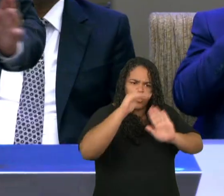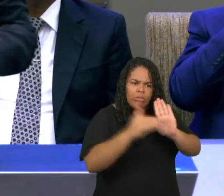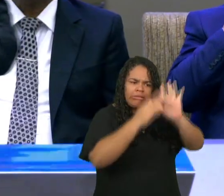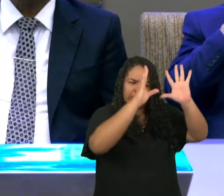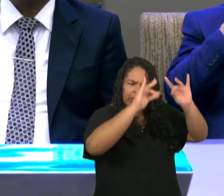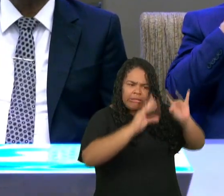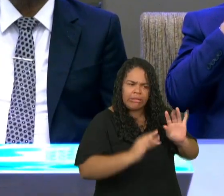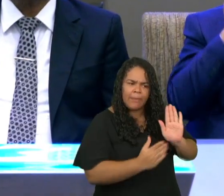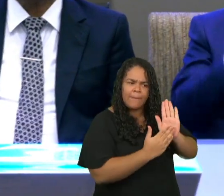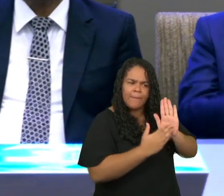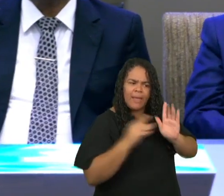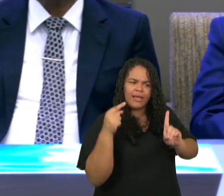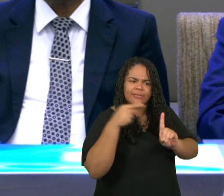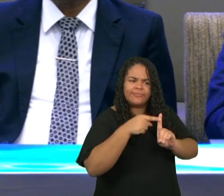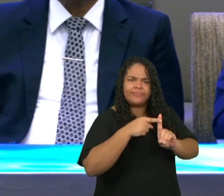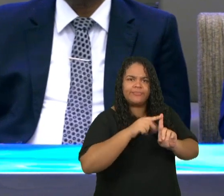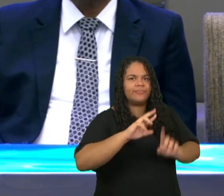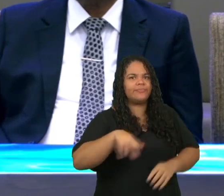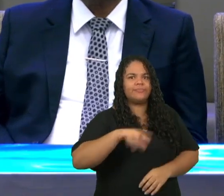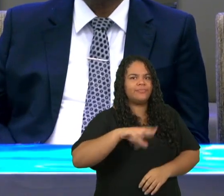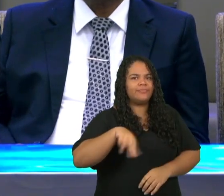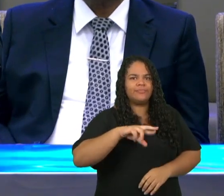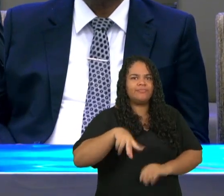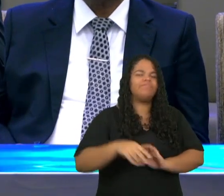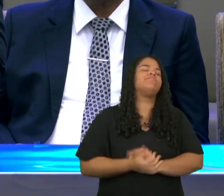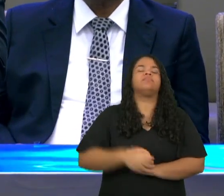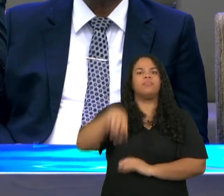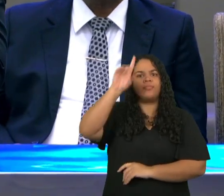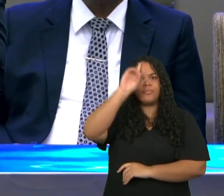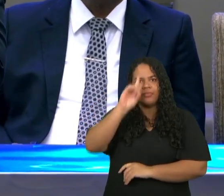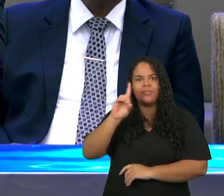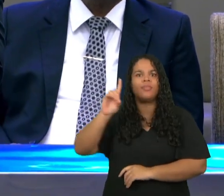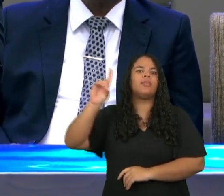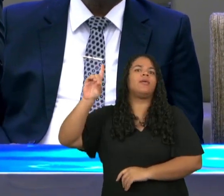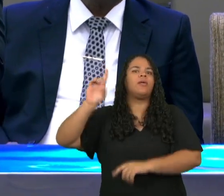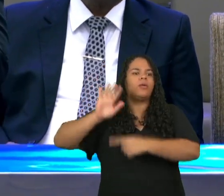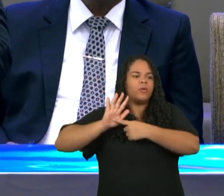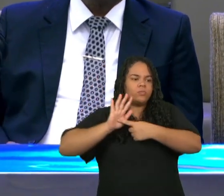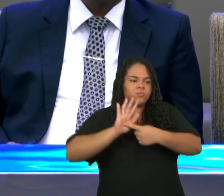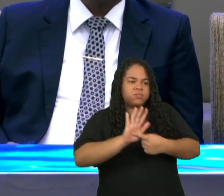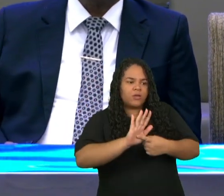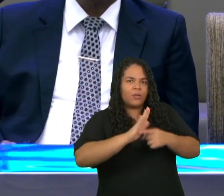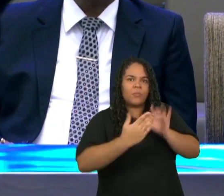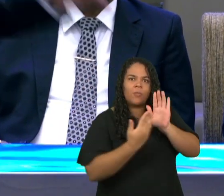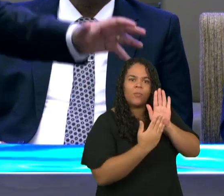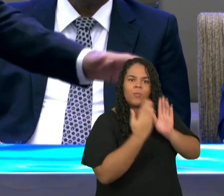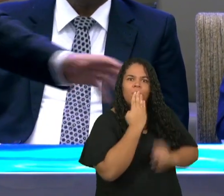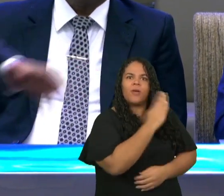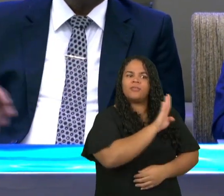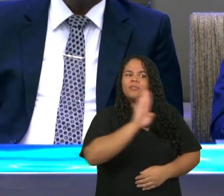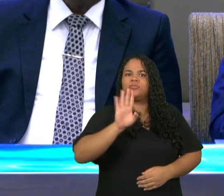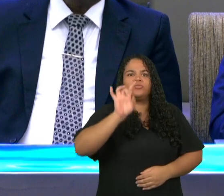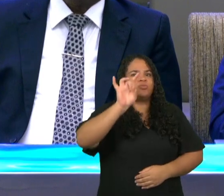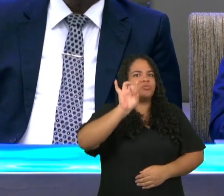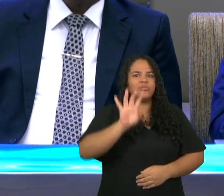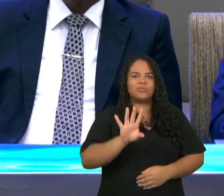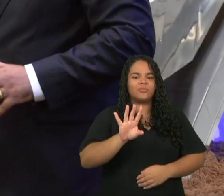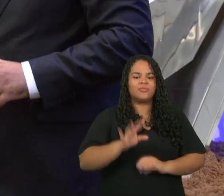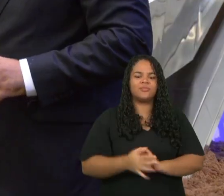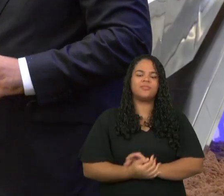Por causa do propósito, ele foi amarrado em cima de um altar